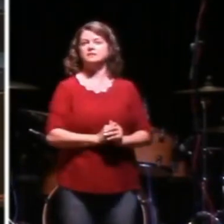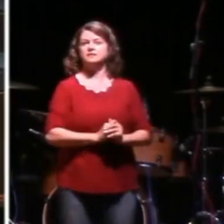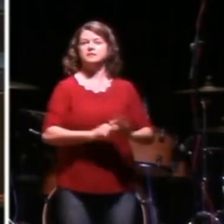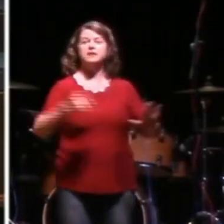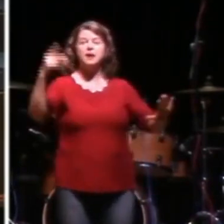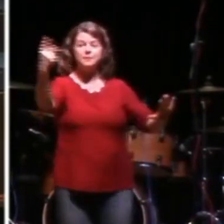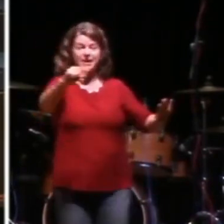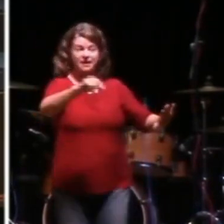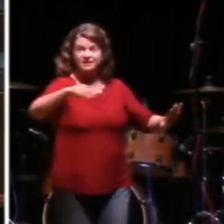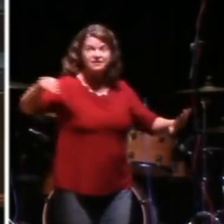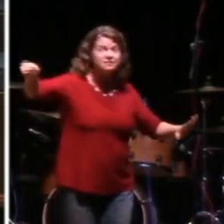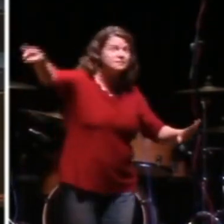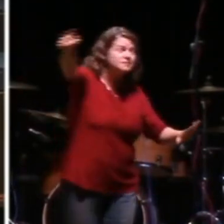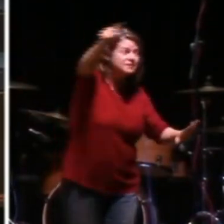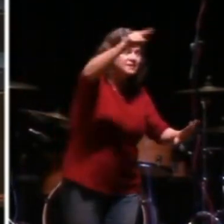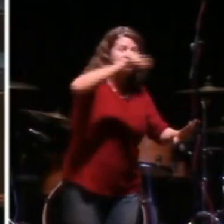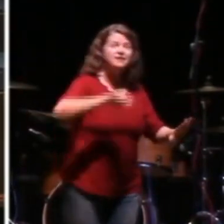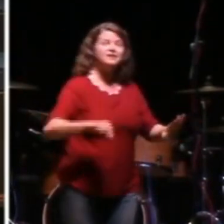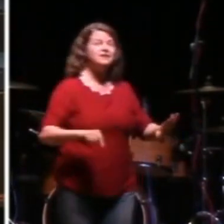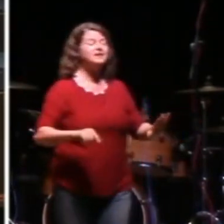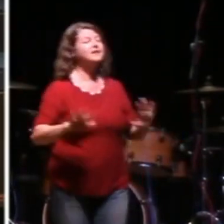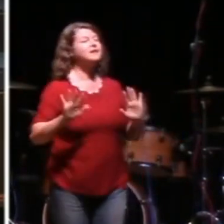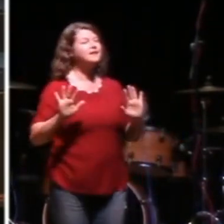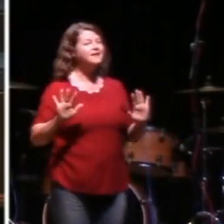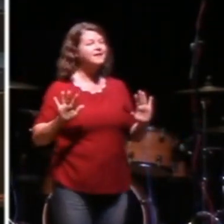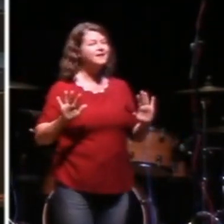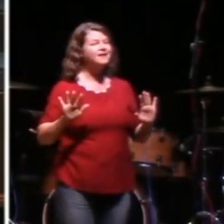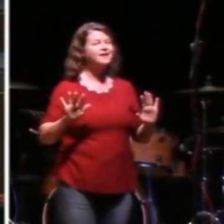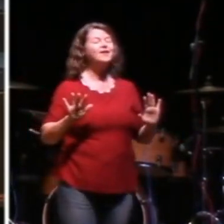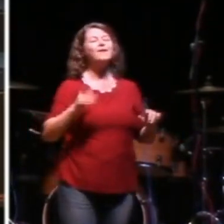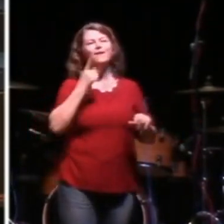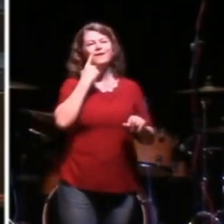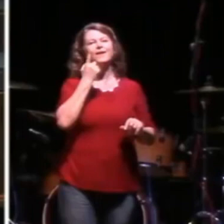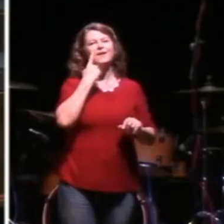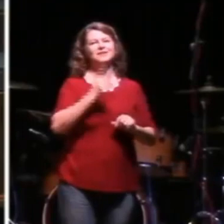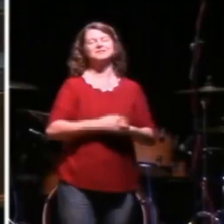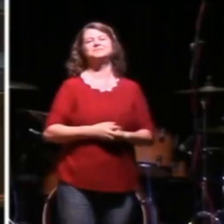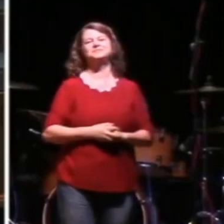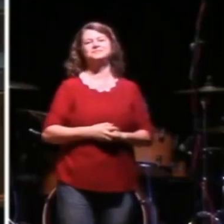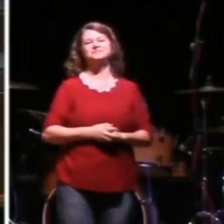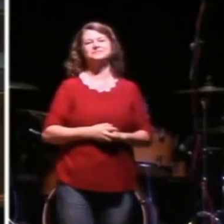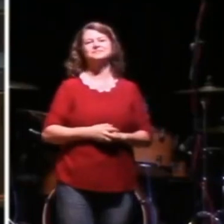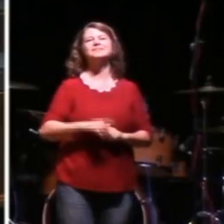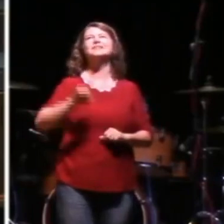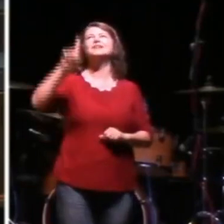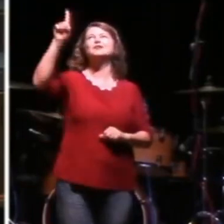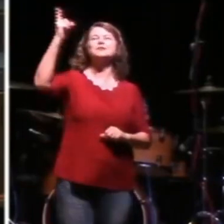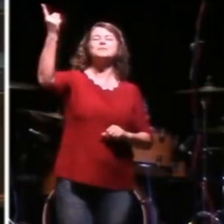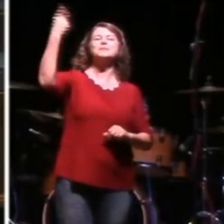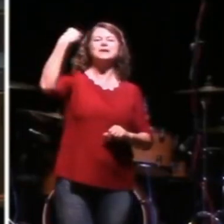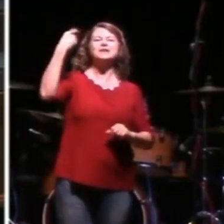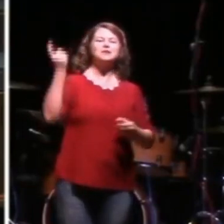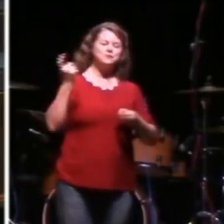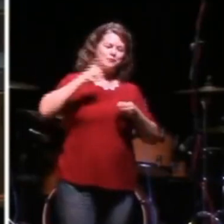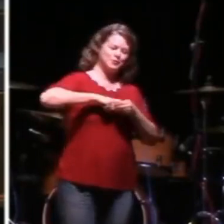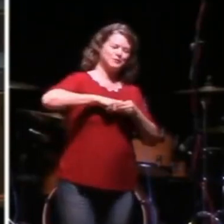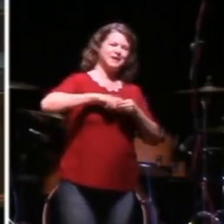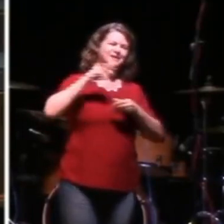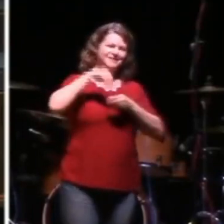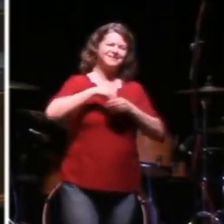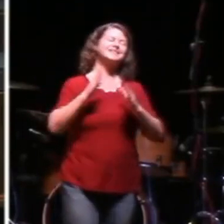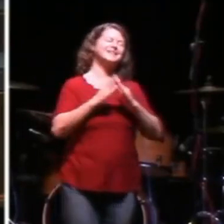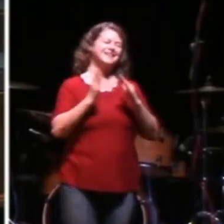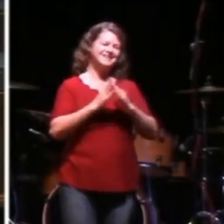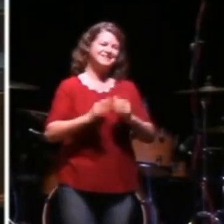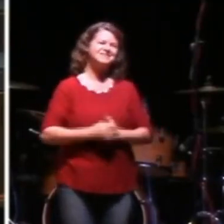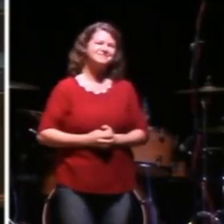porque a praga tá por aí é interessante como é que deus ele faz a gente voltar para dentro de casa nós temos hoje